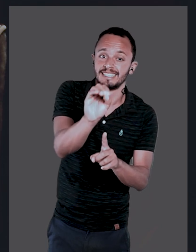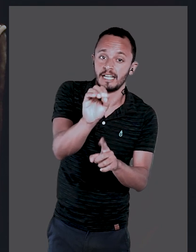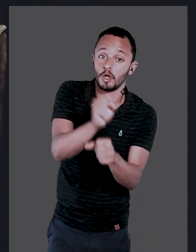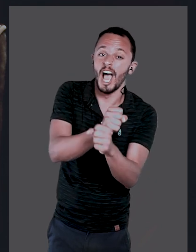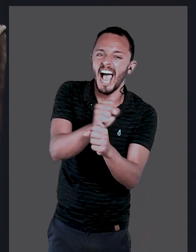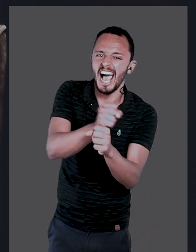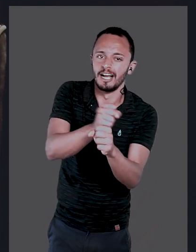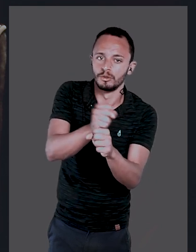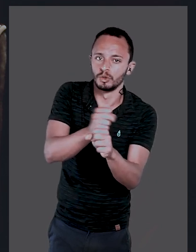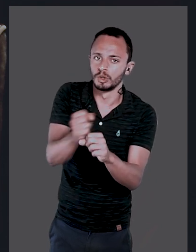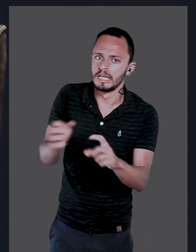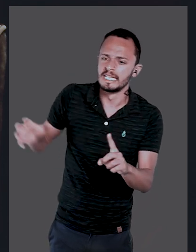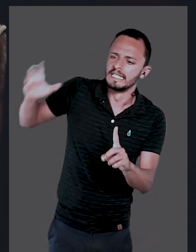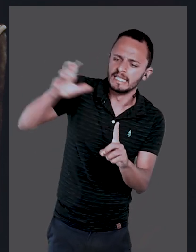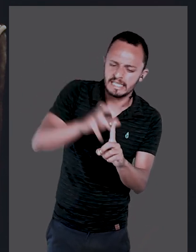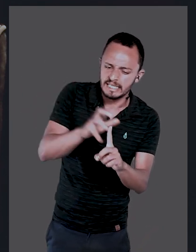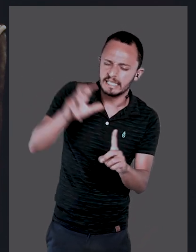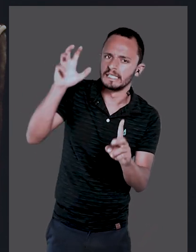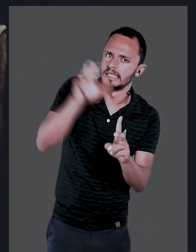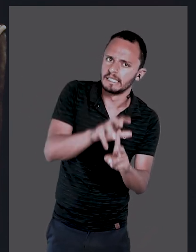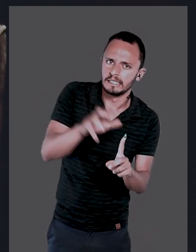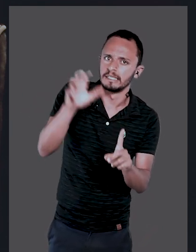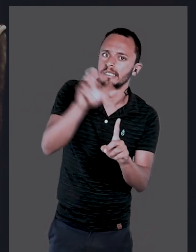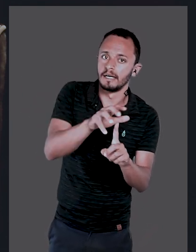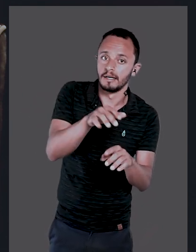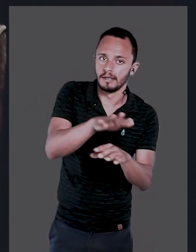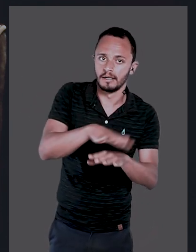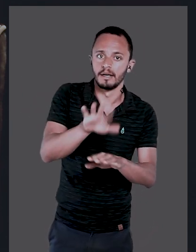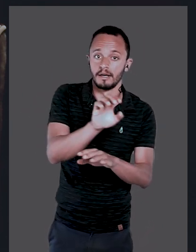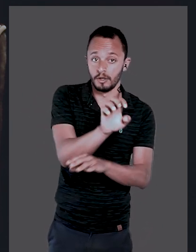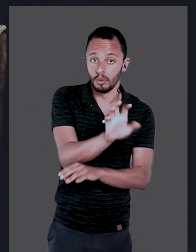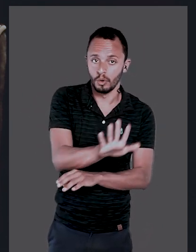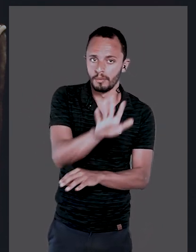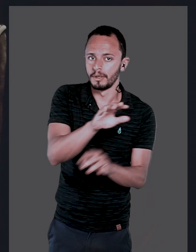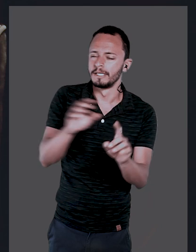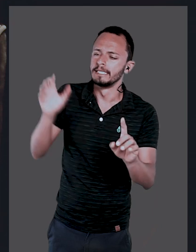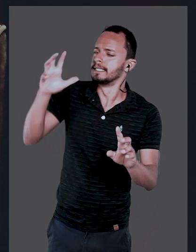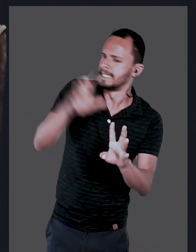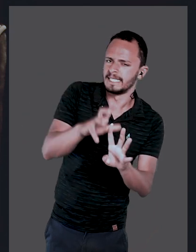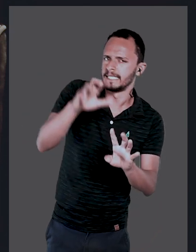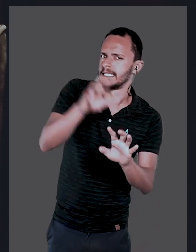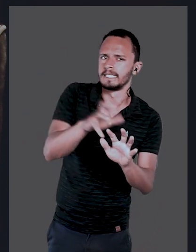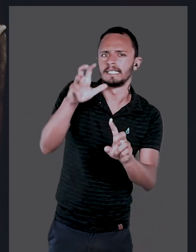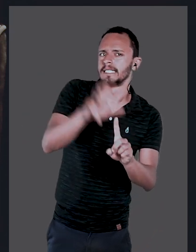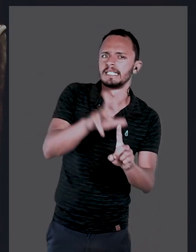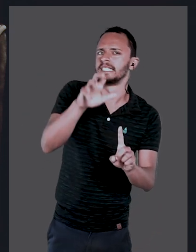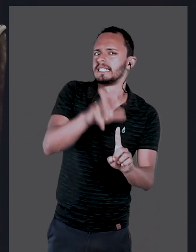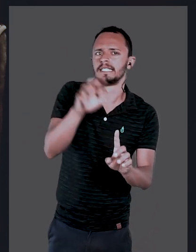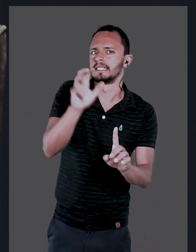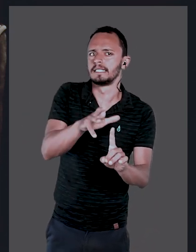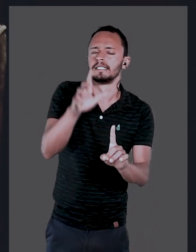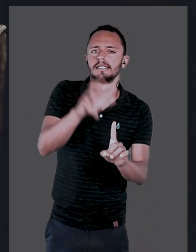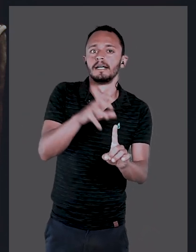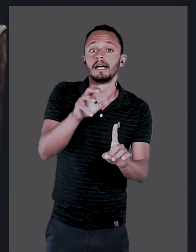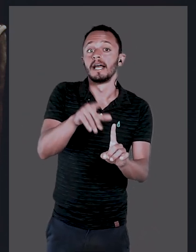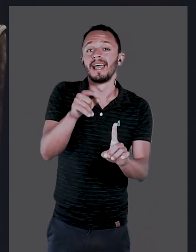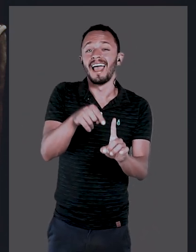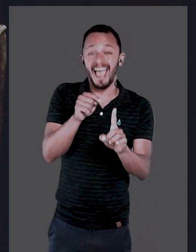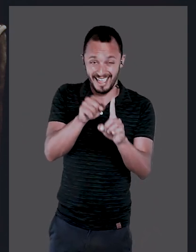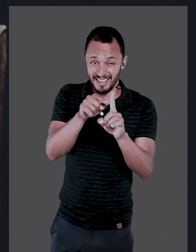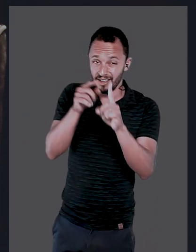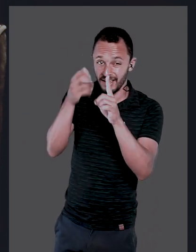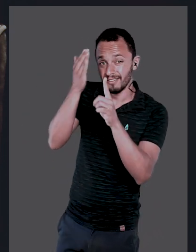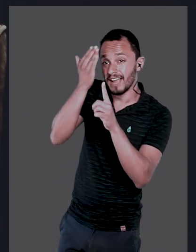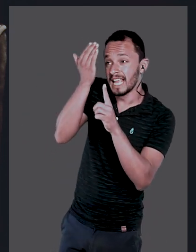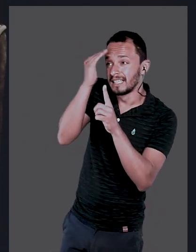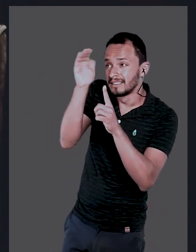perturbados, bem violentos, bem agressivos, bem desconfiados, incapazes de chegar perto, ou de